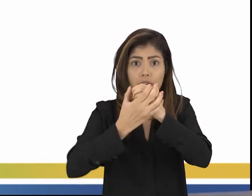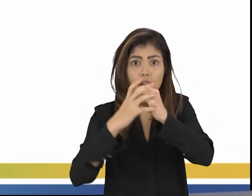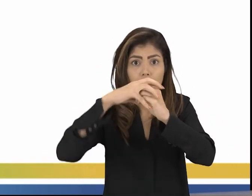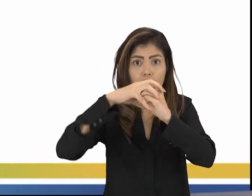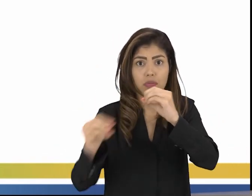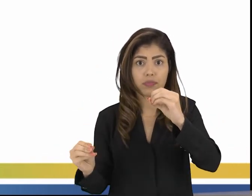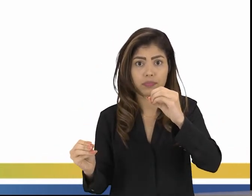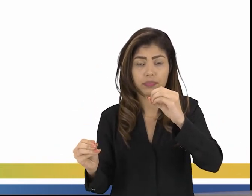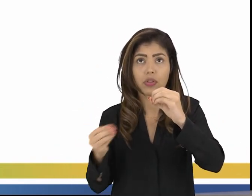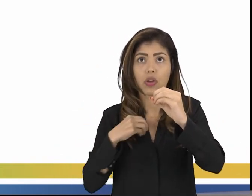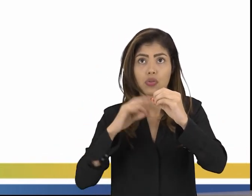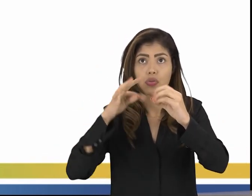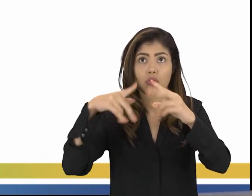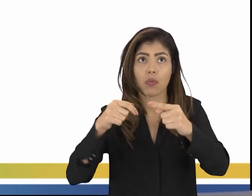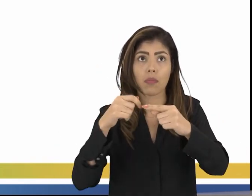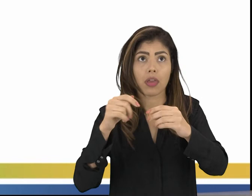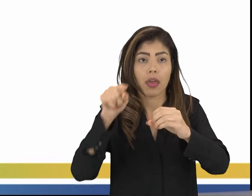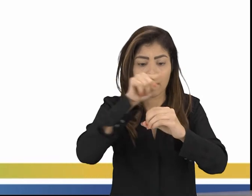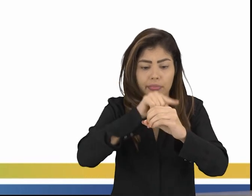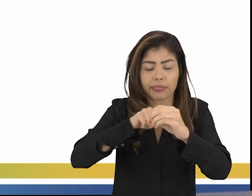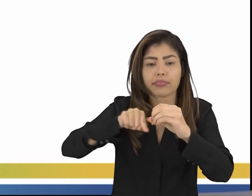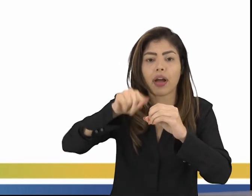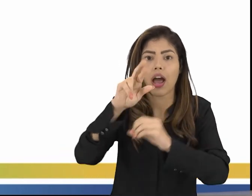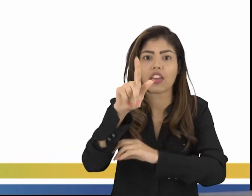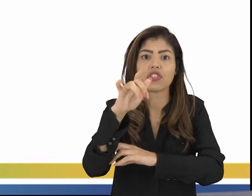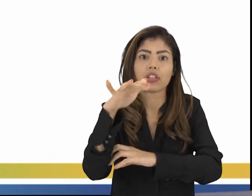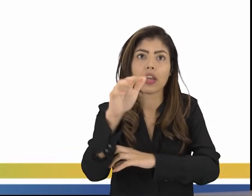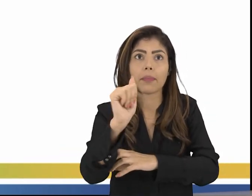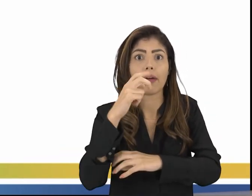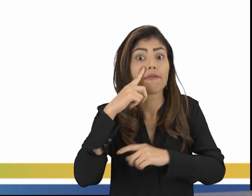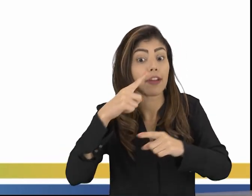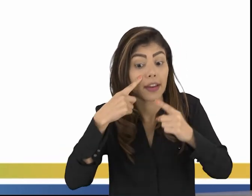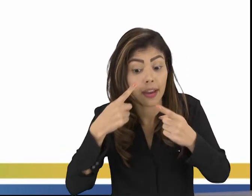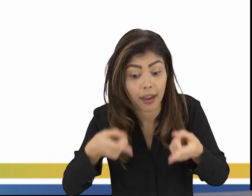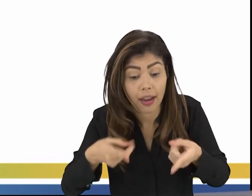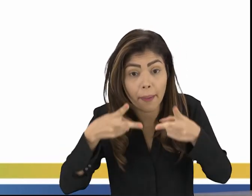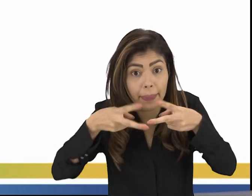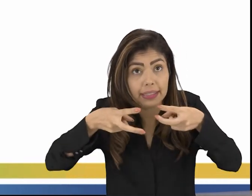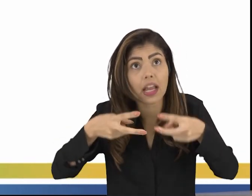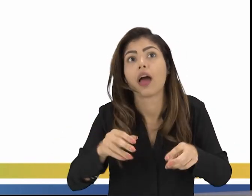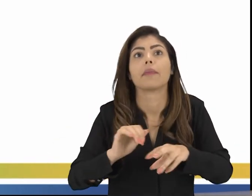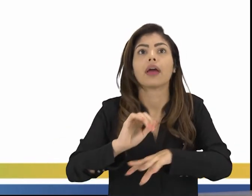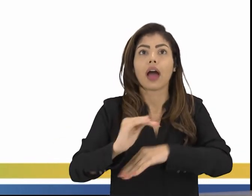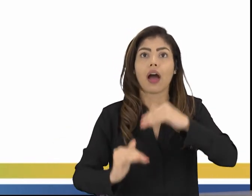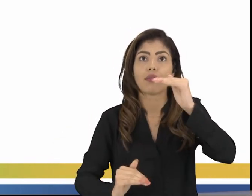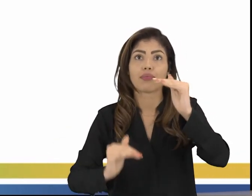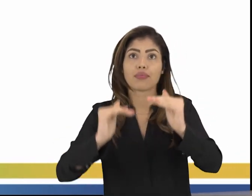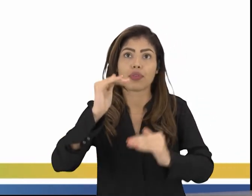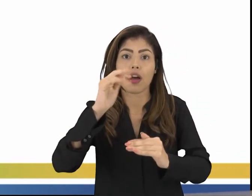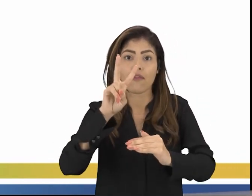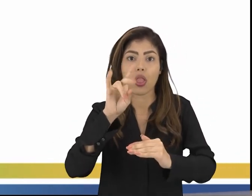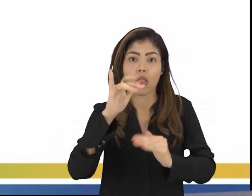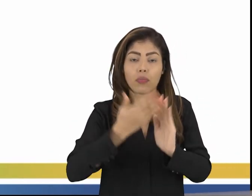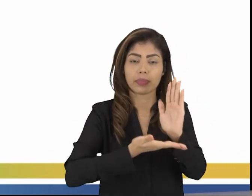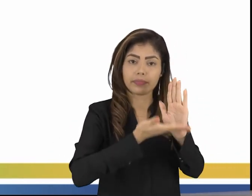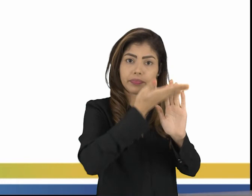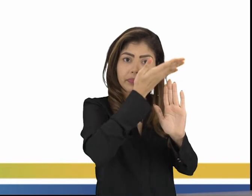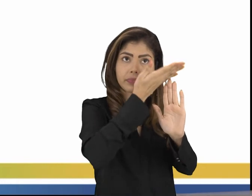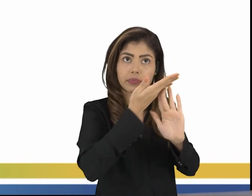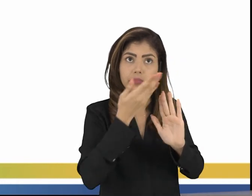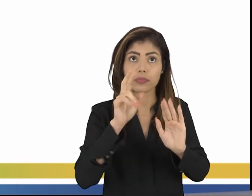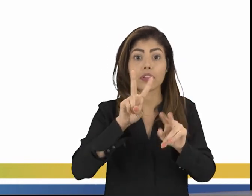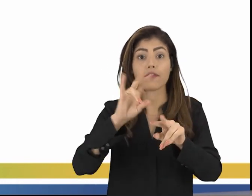completamente e a membrana semipermeável que envolve a clara e a gema ficará à vista. Além disso, o volume do ovo